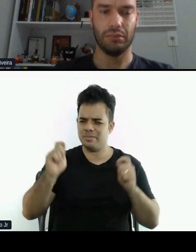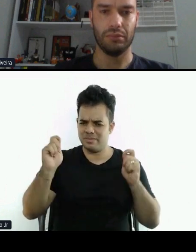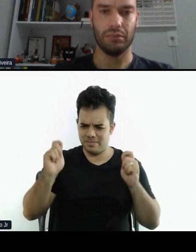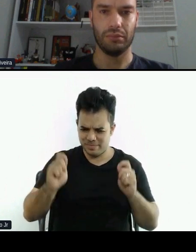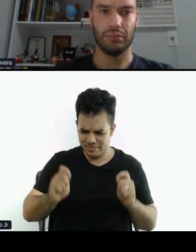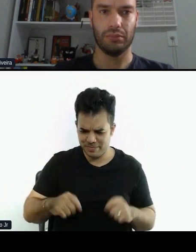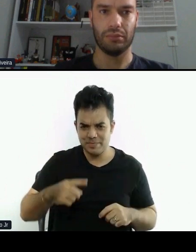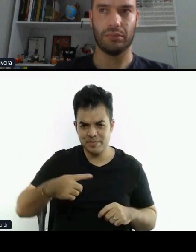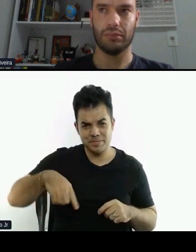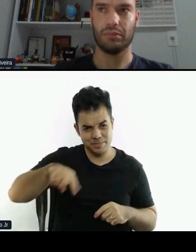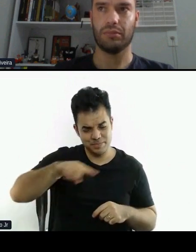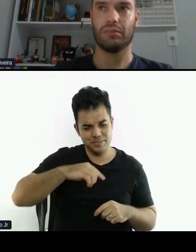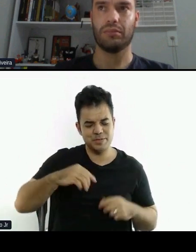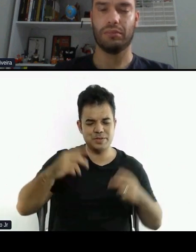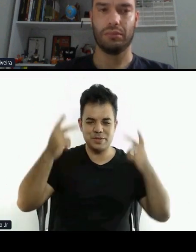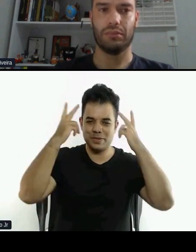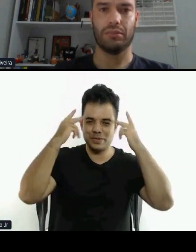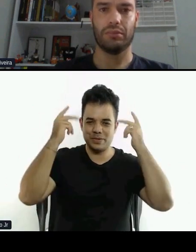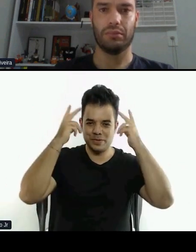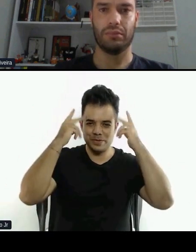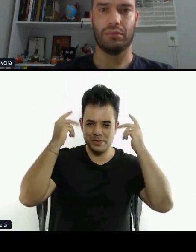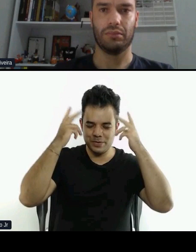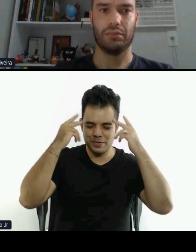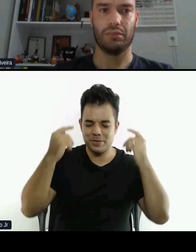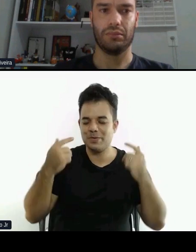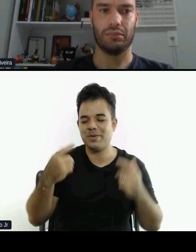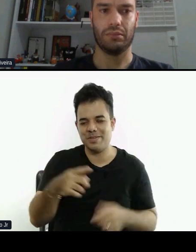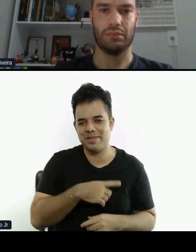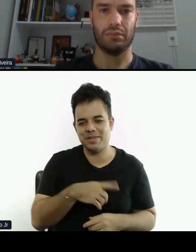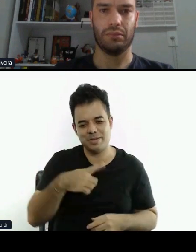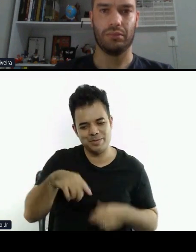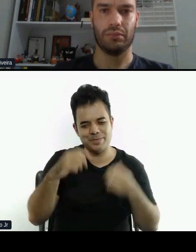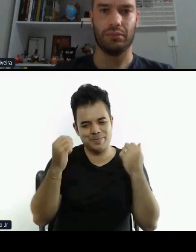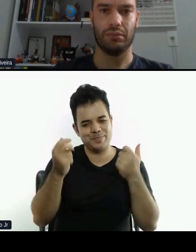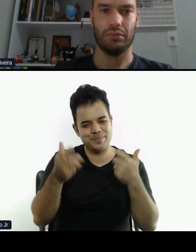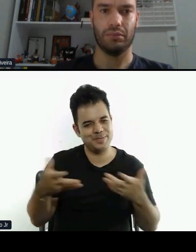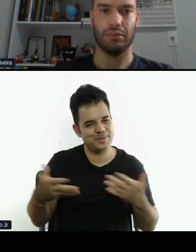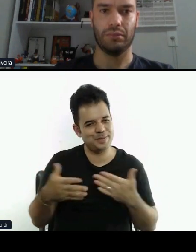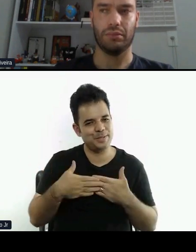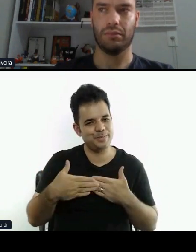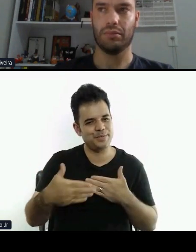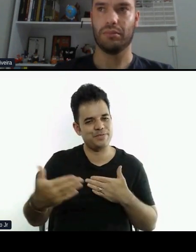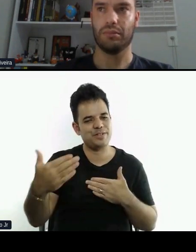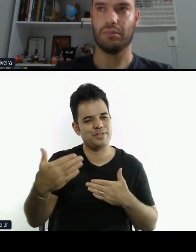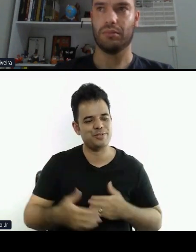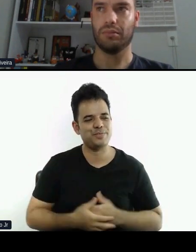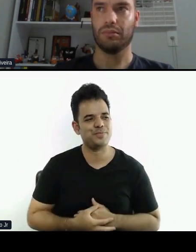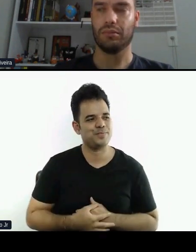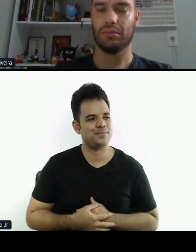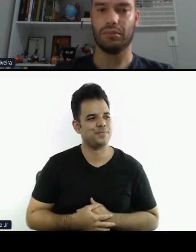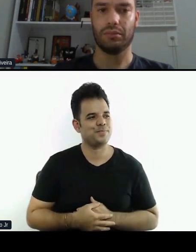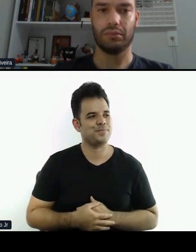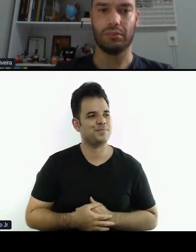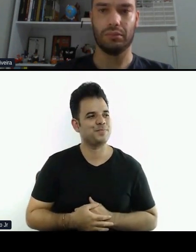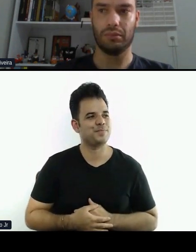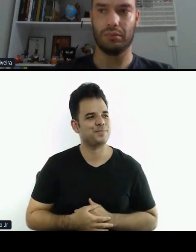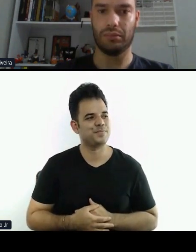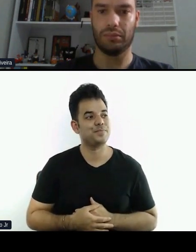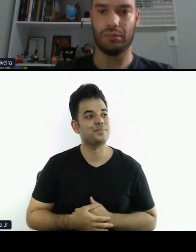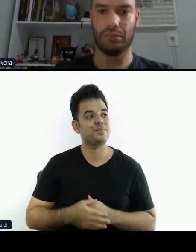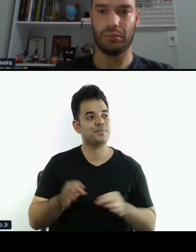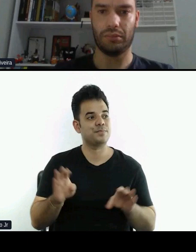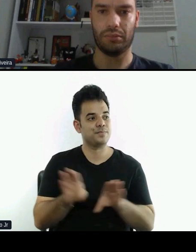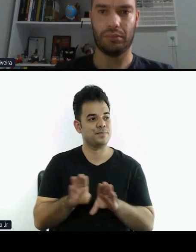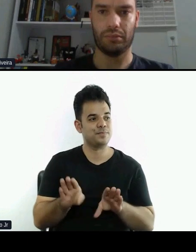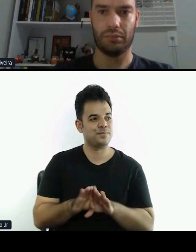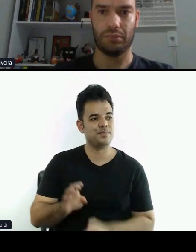ser bem natural e normal, né? Que é isso que eu Eu penso. acho também um ponto, como meu amigo Túlio